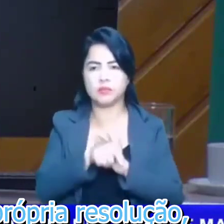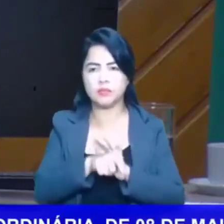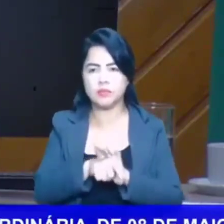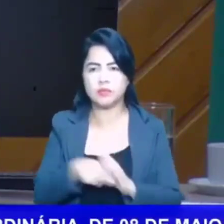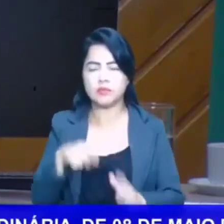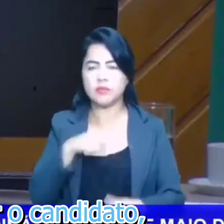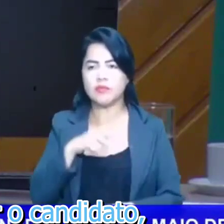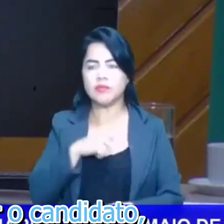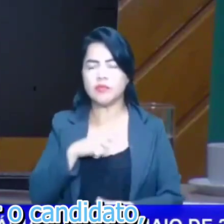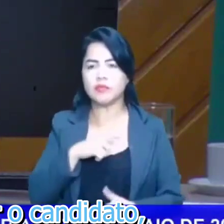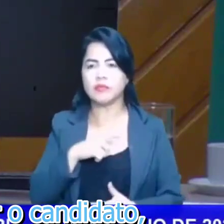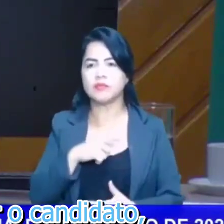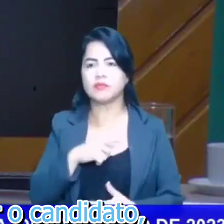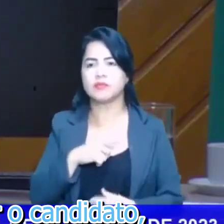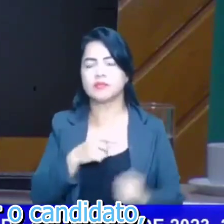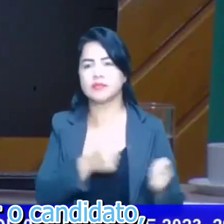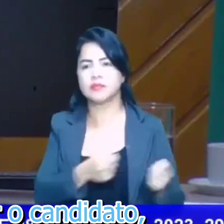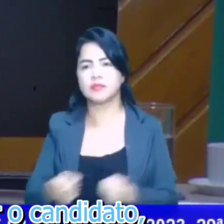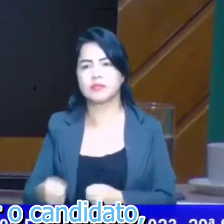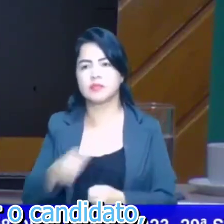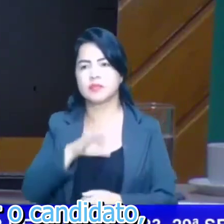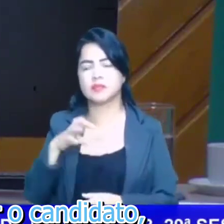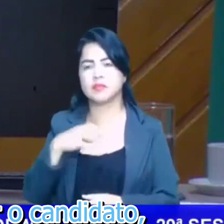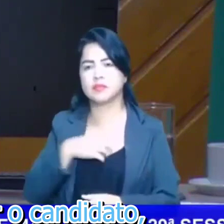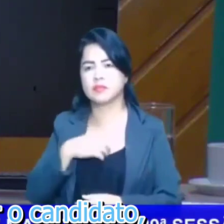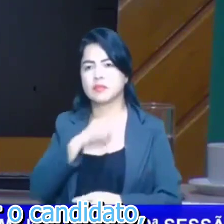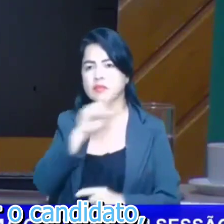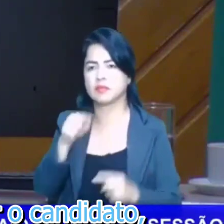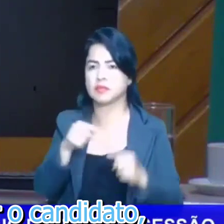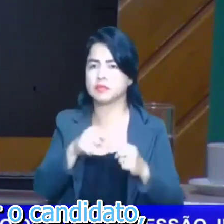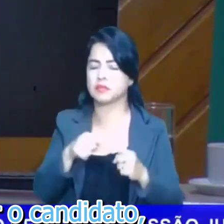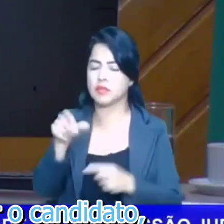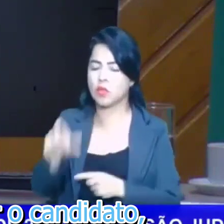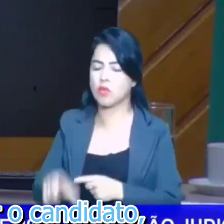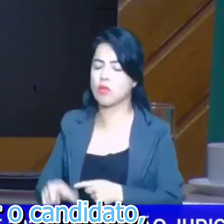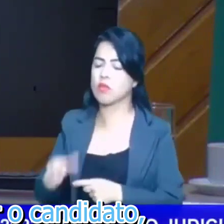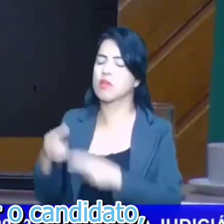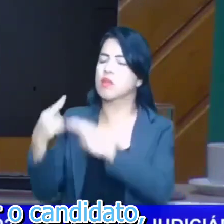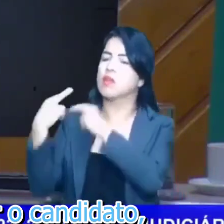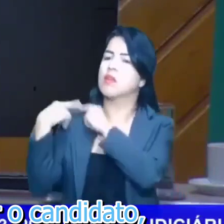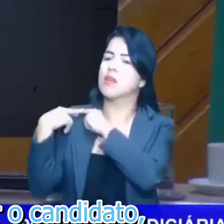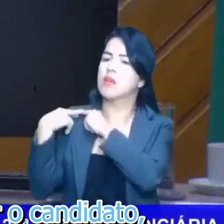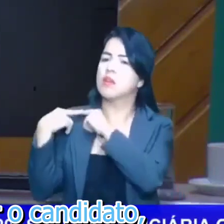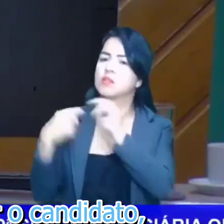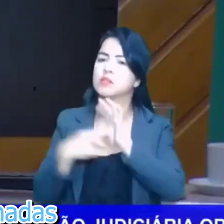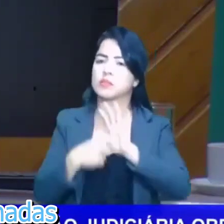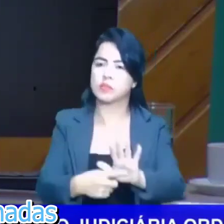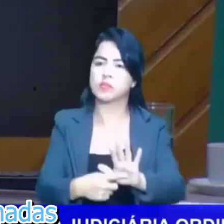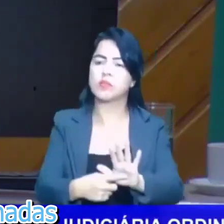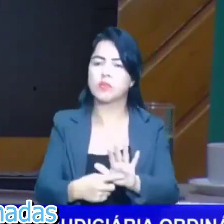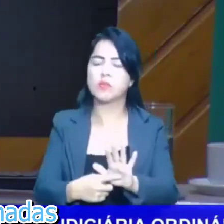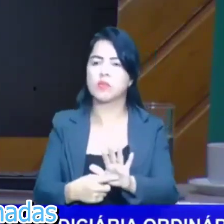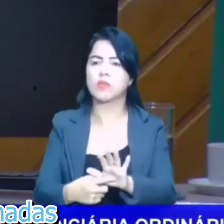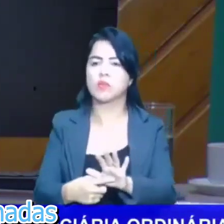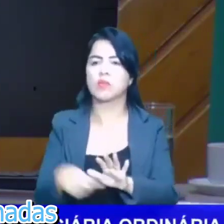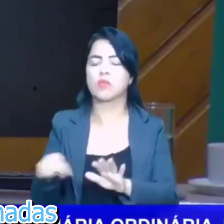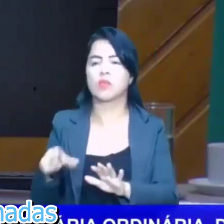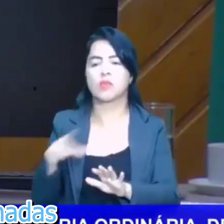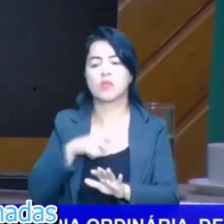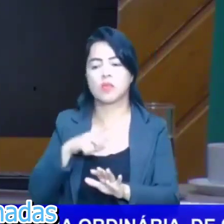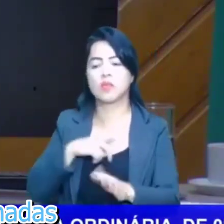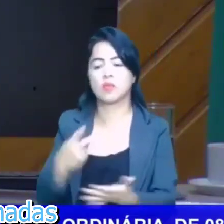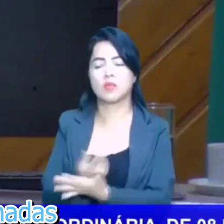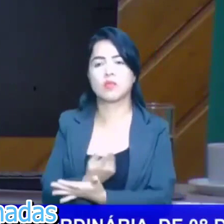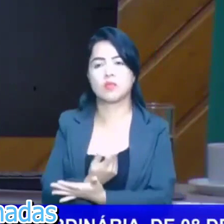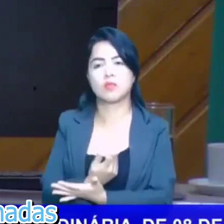ao definir a forma como se vai identificar ou responsabilizar o candidato, indica que as circunstâncias do caso